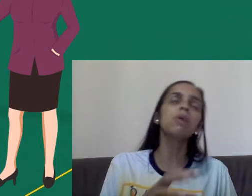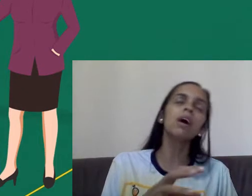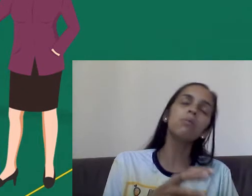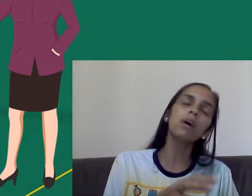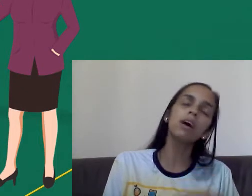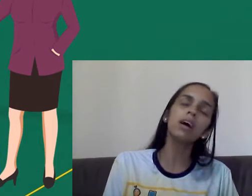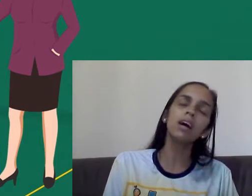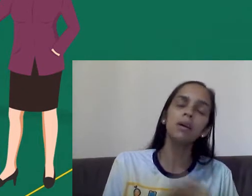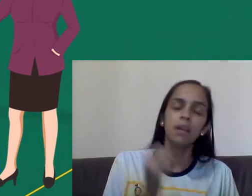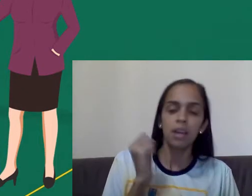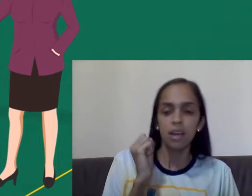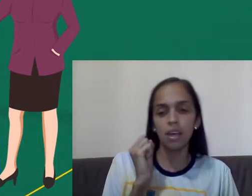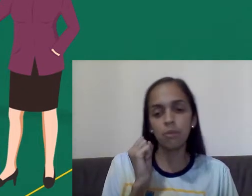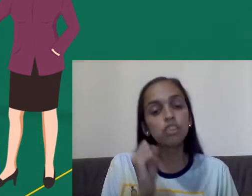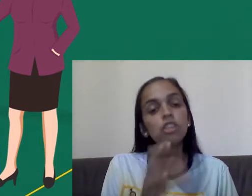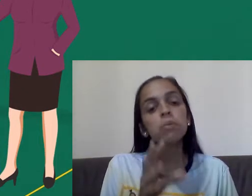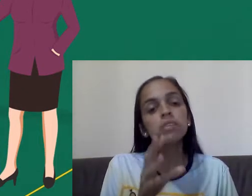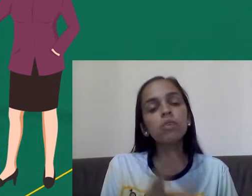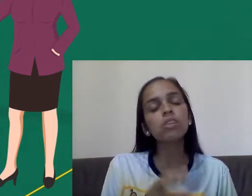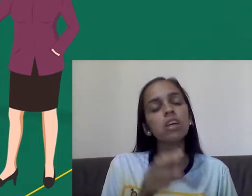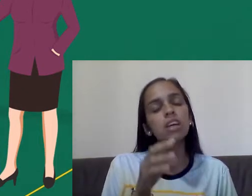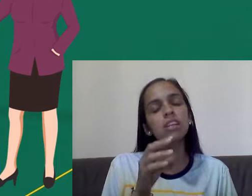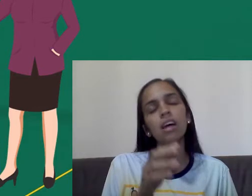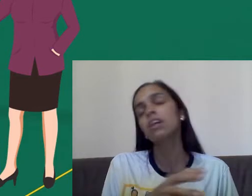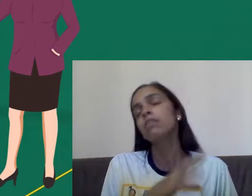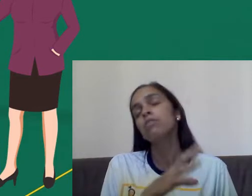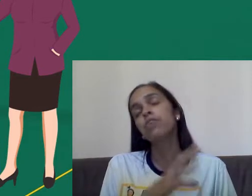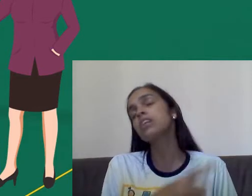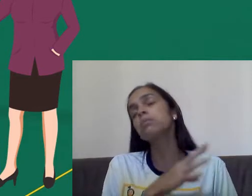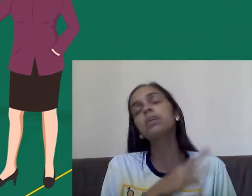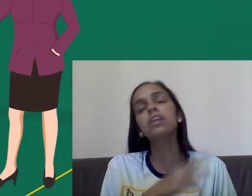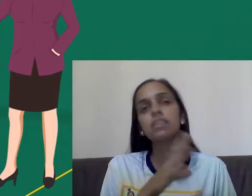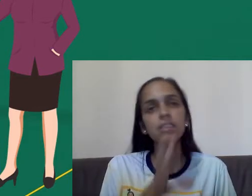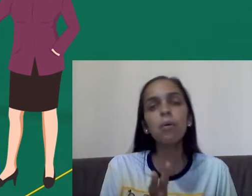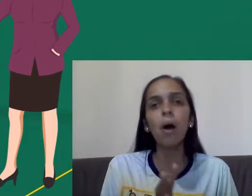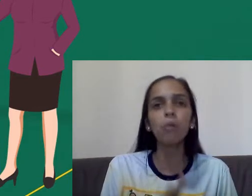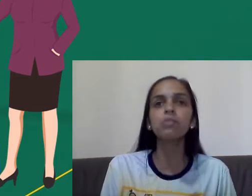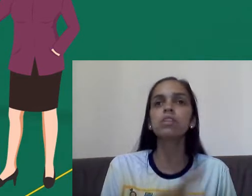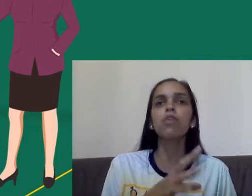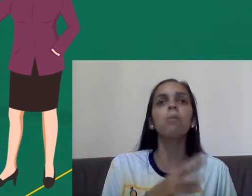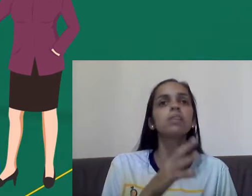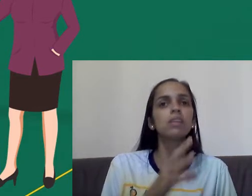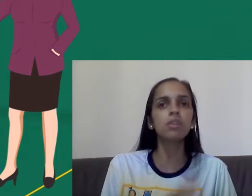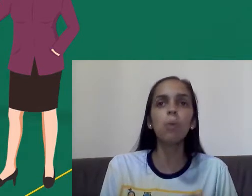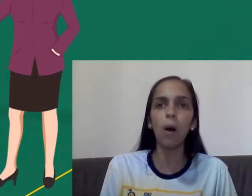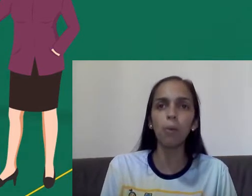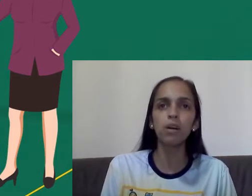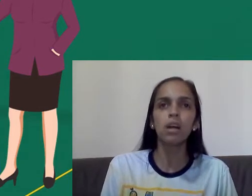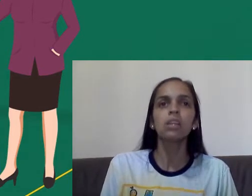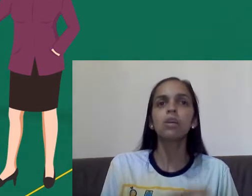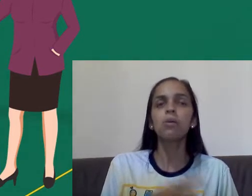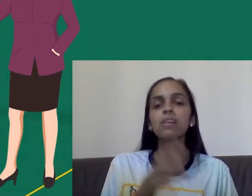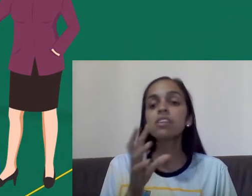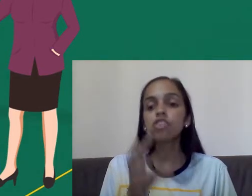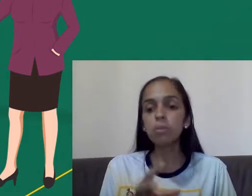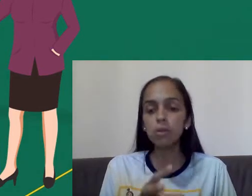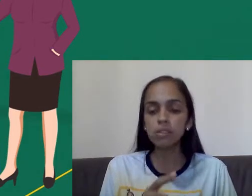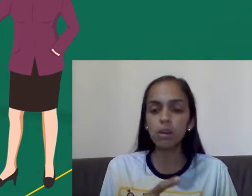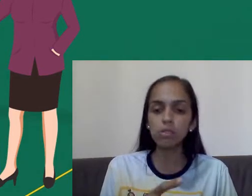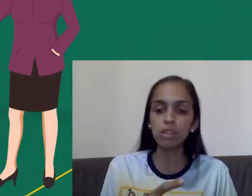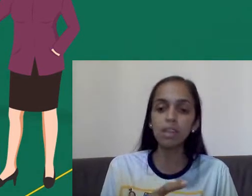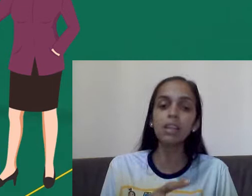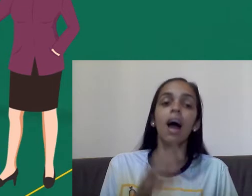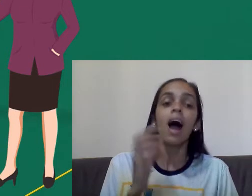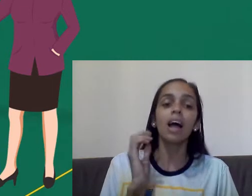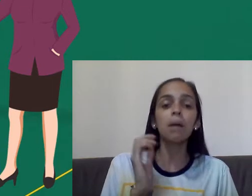tem uma distribuição de renda feita de maneira desigual, de forma desigual. Então essa